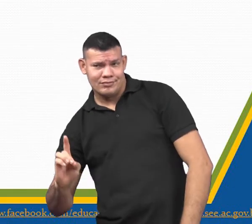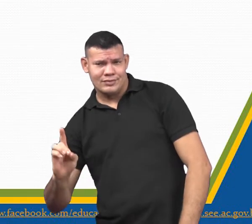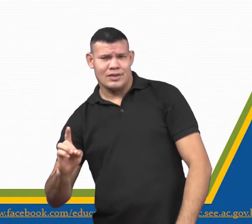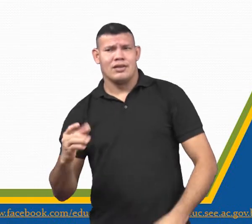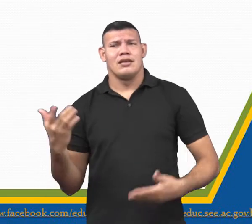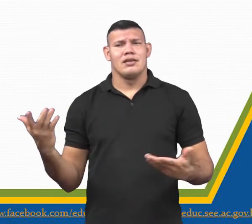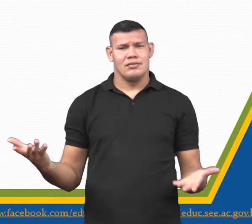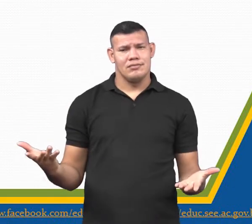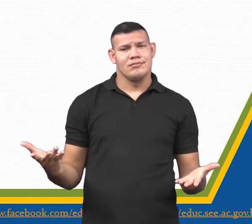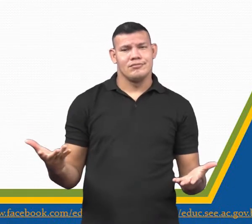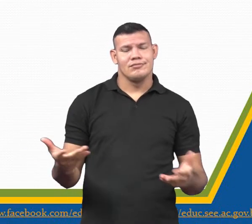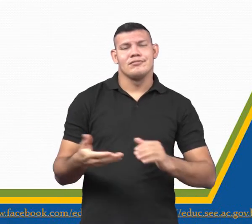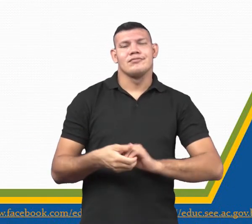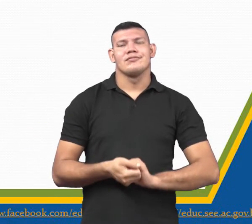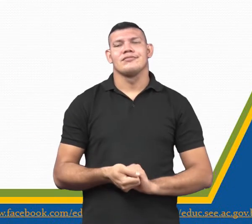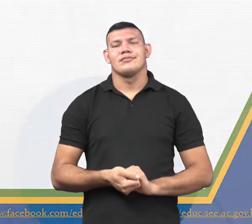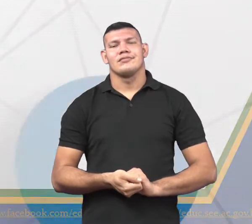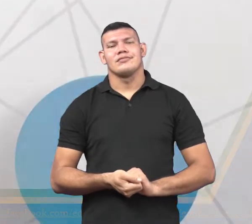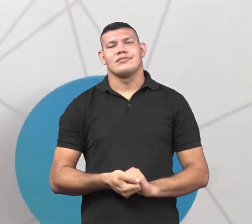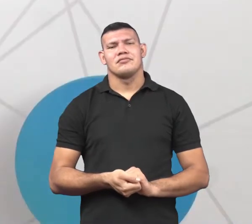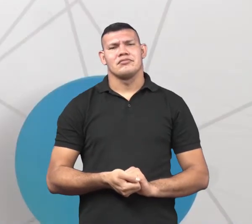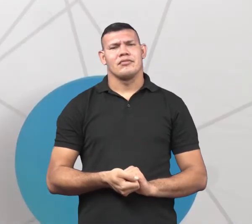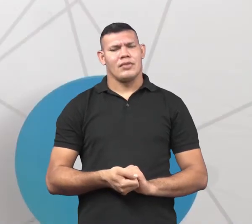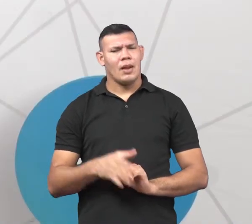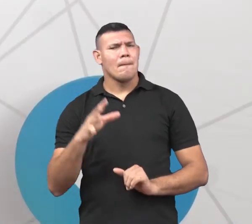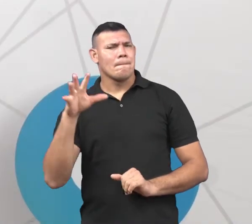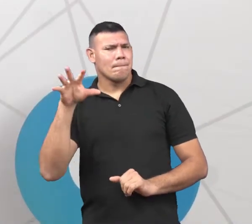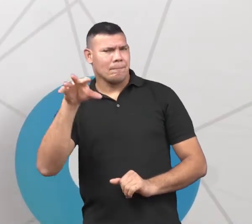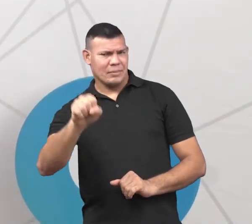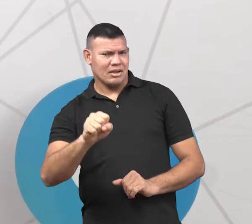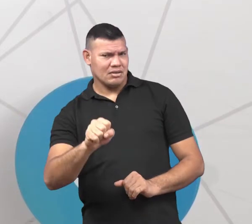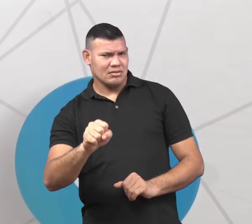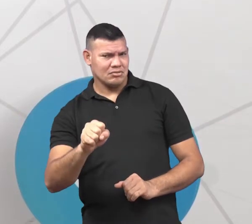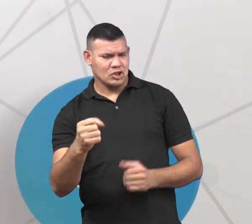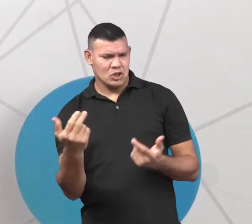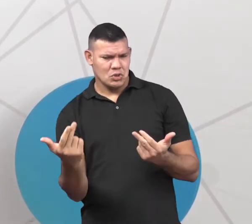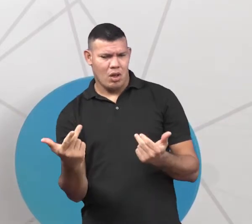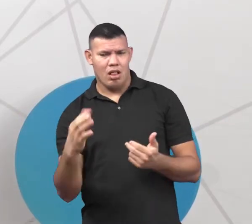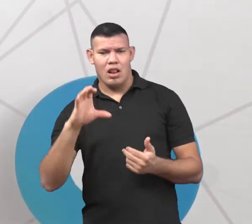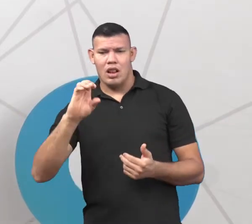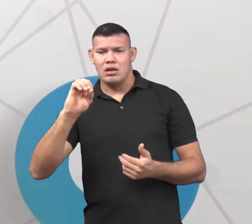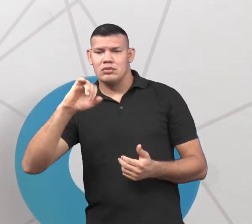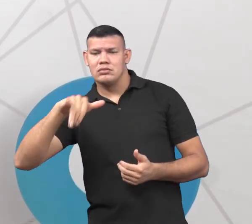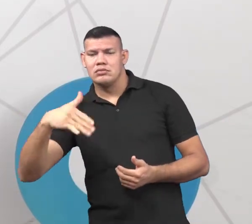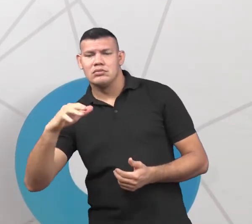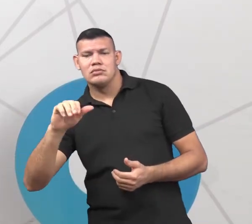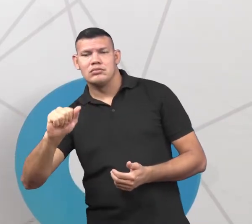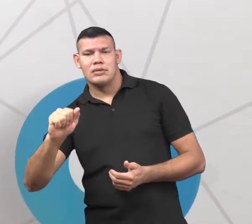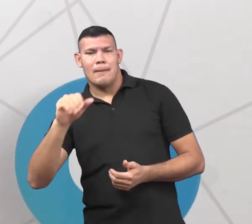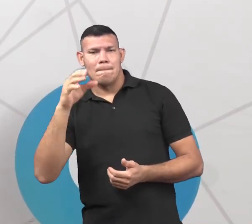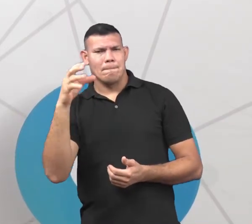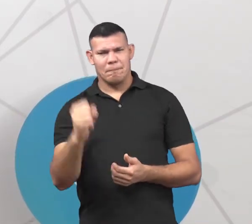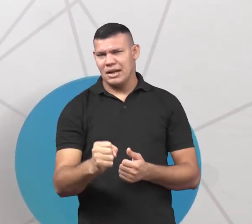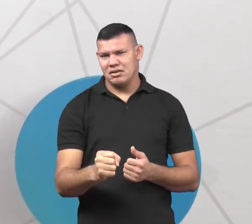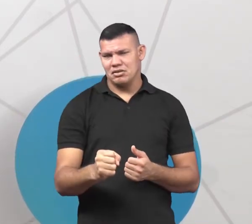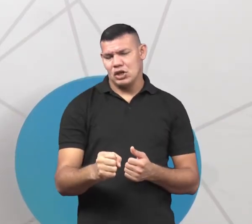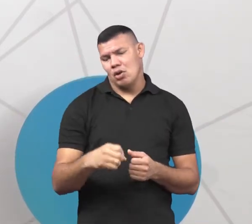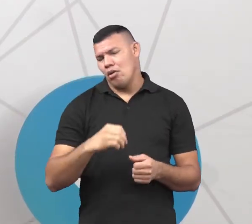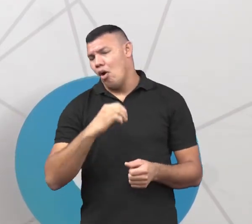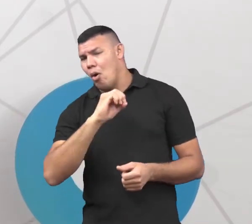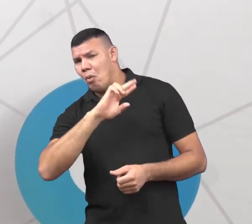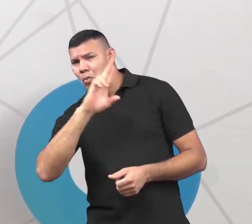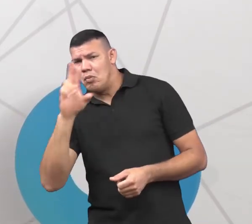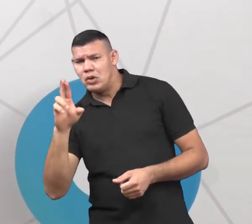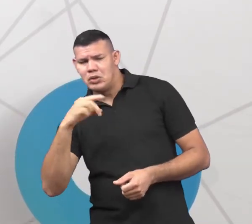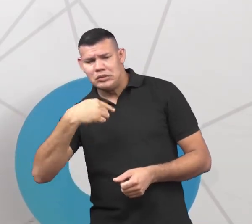em português, corra, ela significa o mesmo que pegar, certo? Então, pegue a segunda à direita e chegará no centro. Está